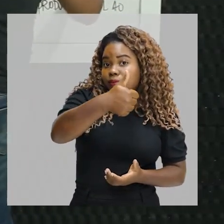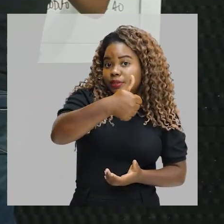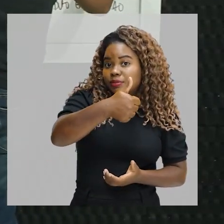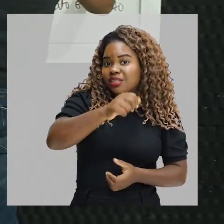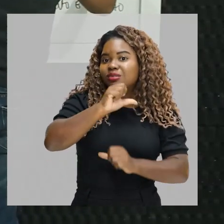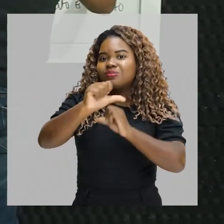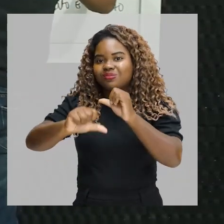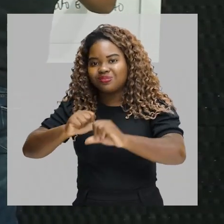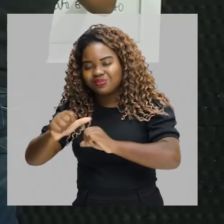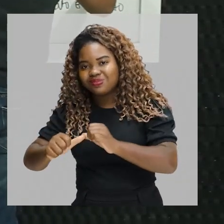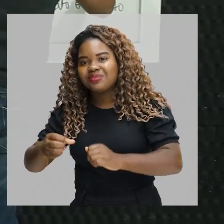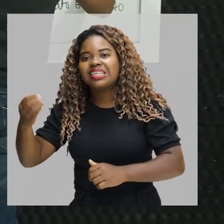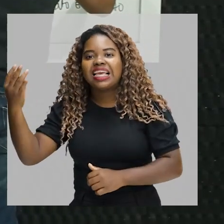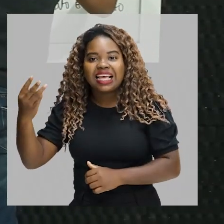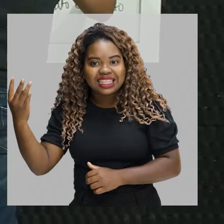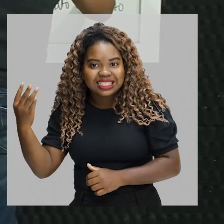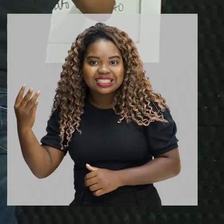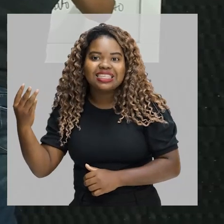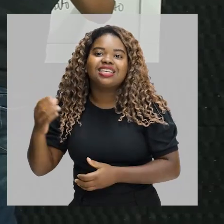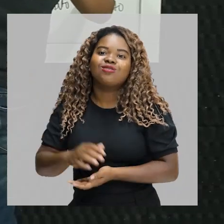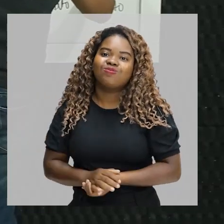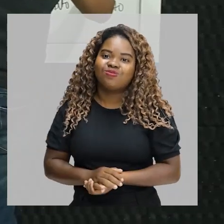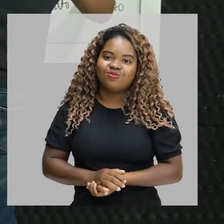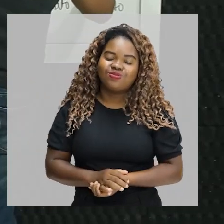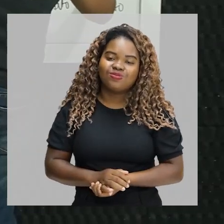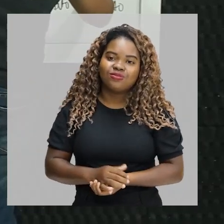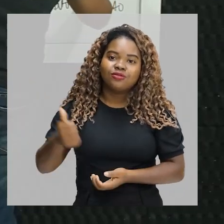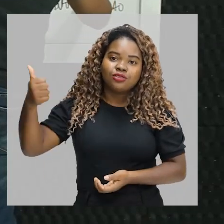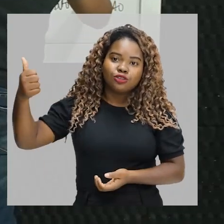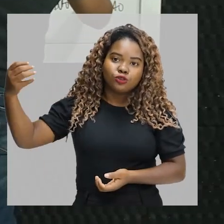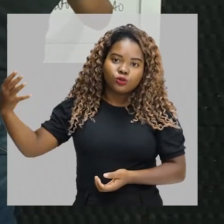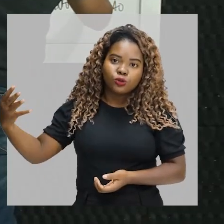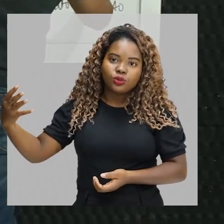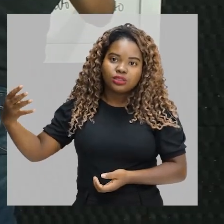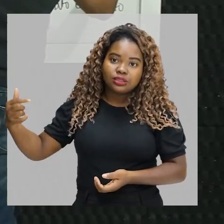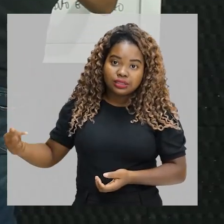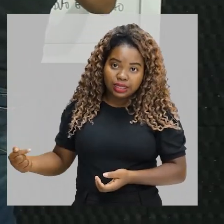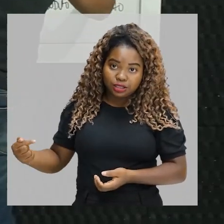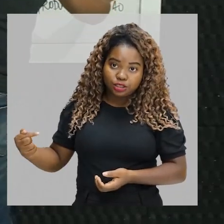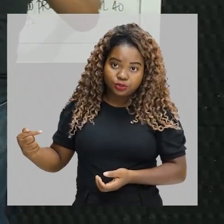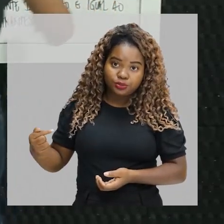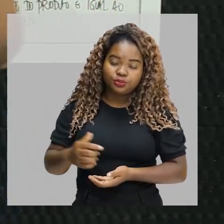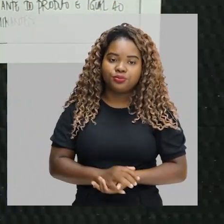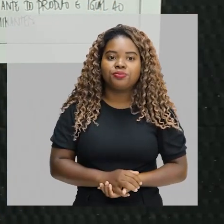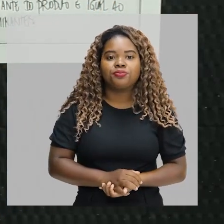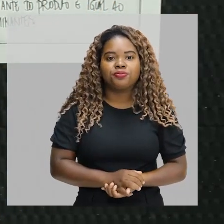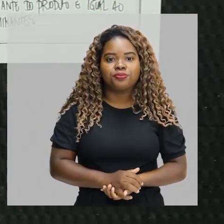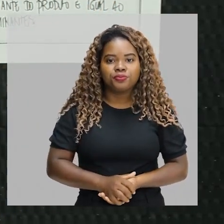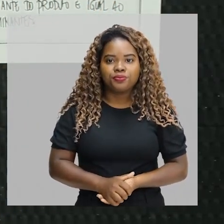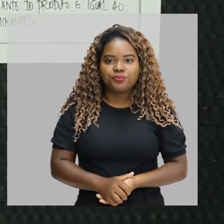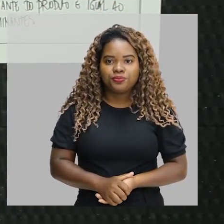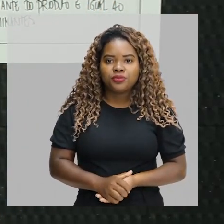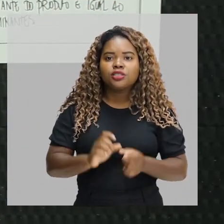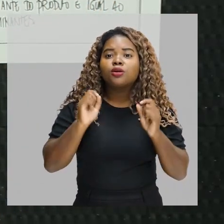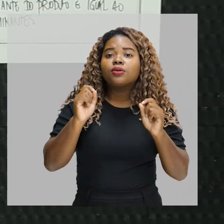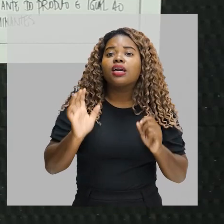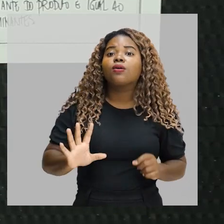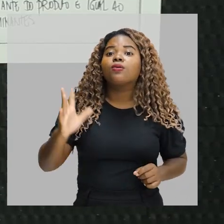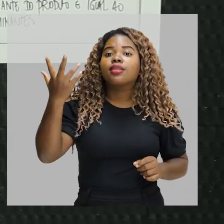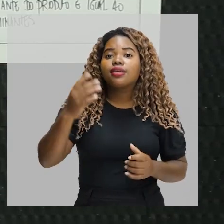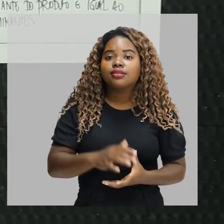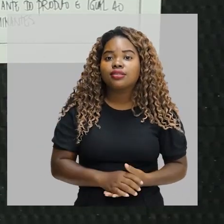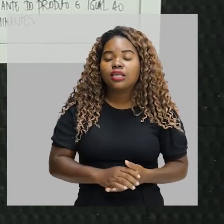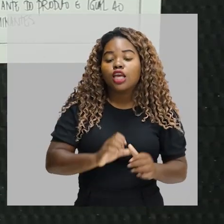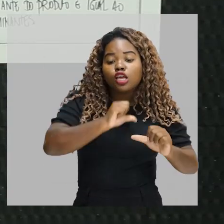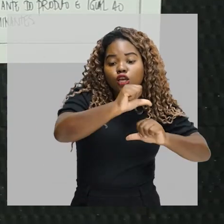ficar, a terceira coluna vai ficar a primeira, 1, 4 e 7. Tá? Então o que aconteceu?